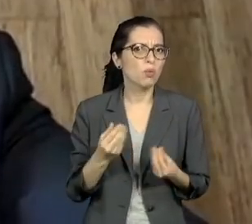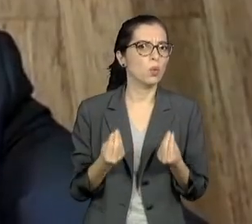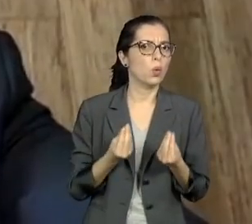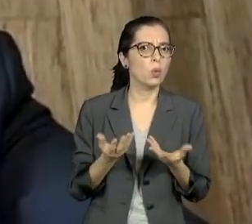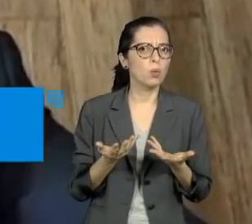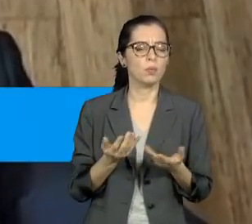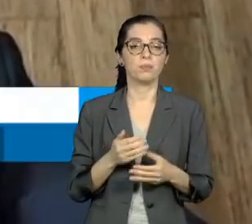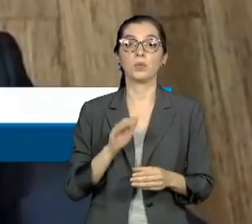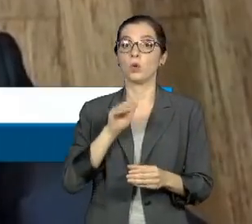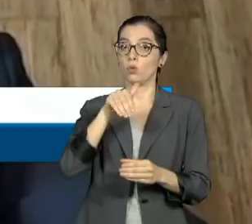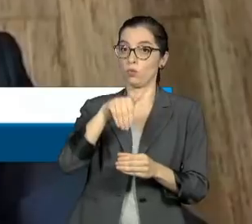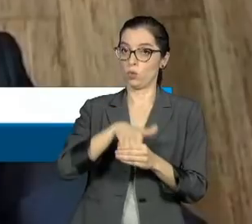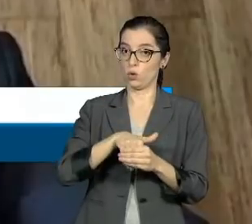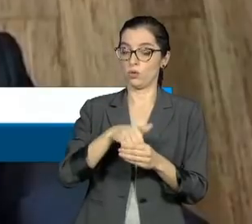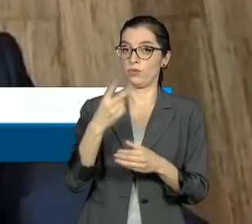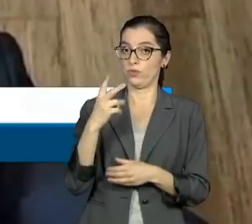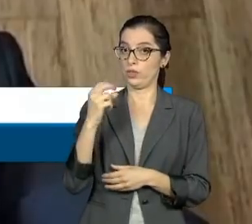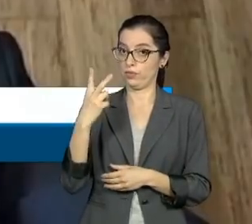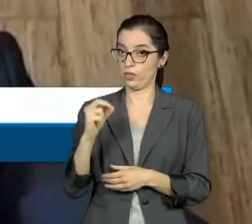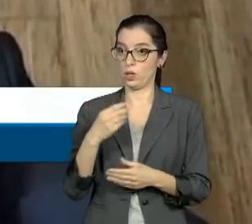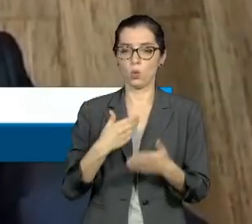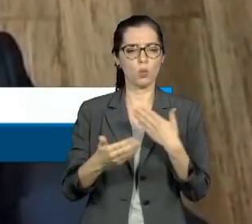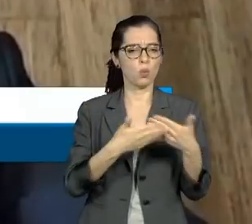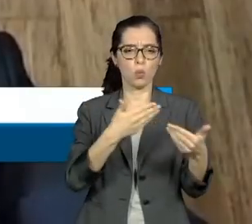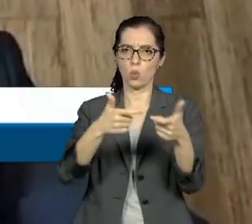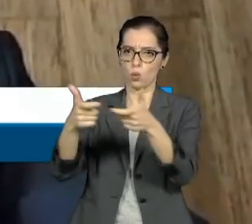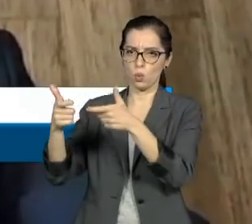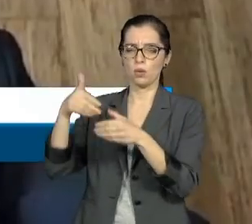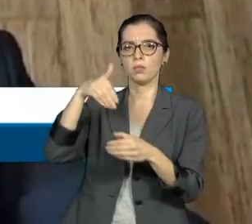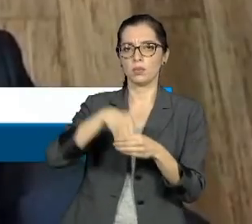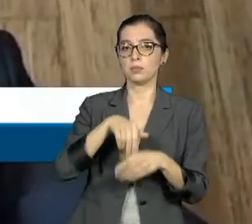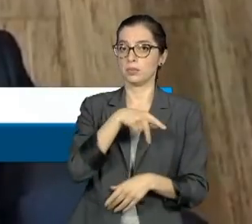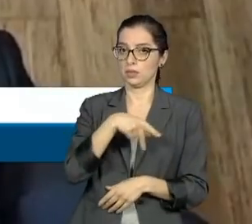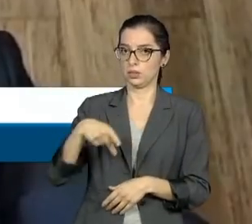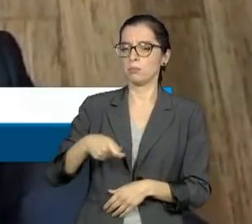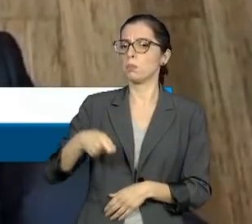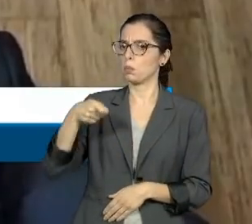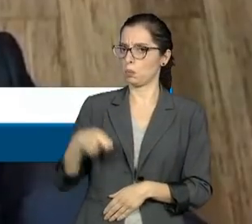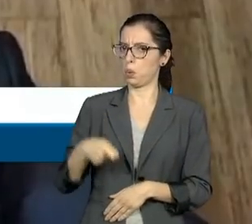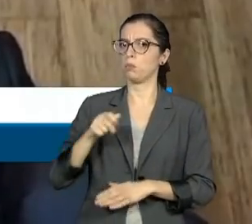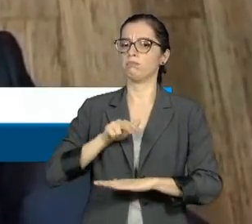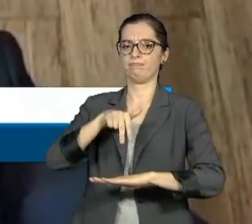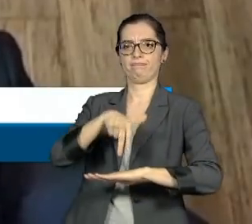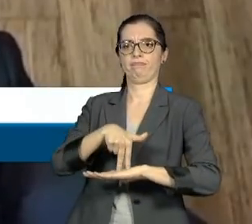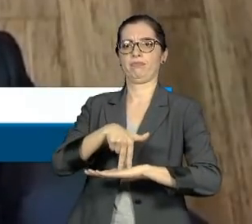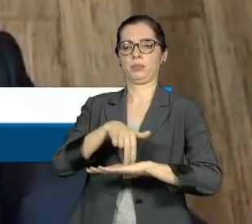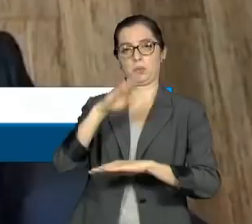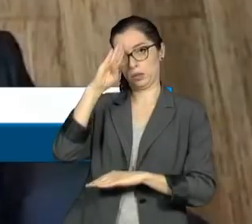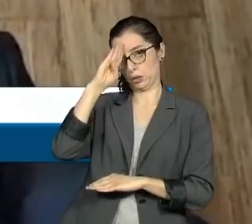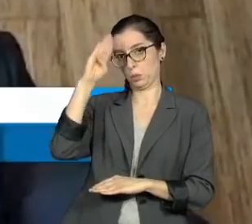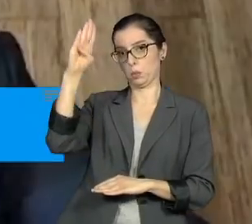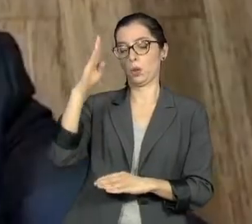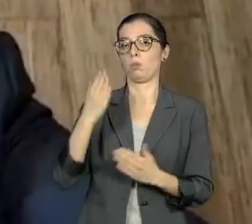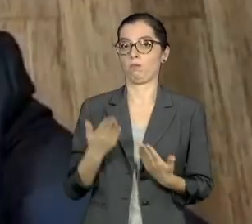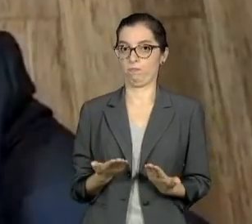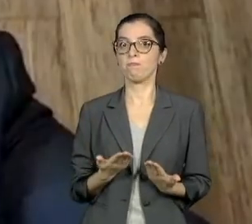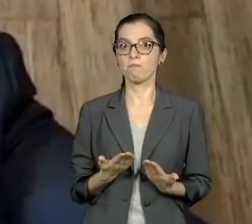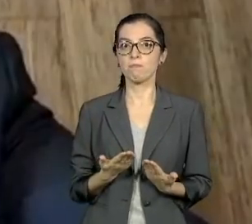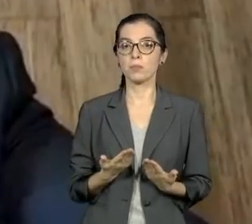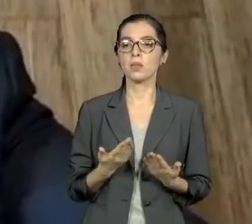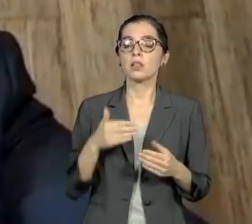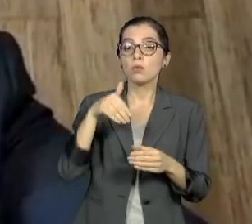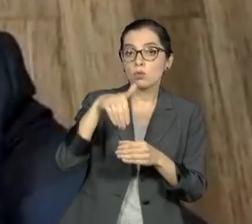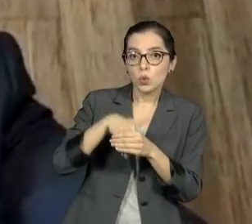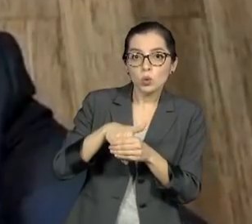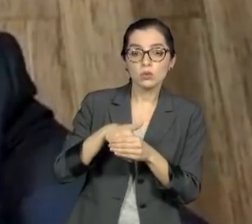2020, como qualquer eleição onde tem um presidente incumbente, o principal protagonista é o presidente. Então, essa eleição, a pergunta